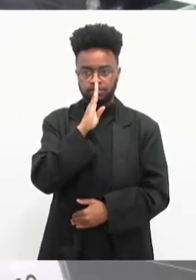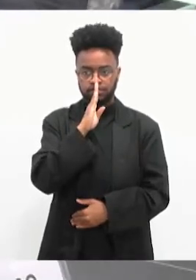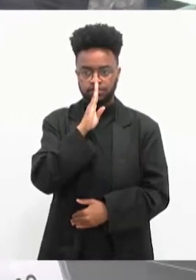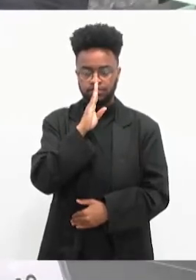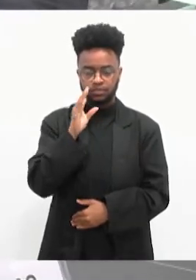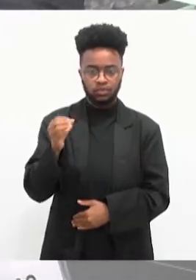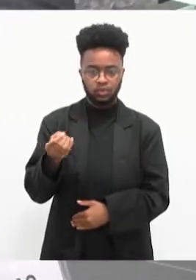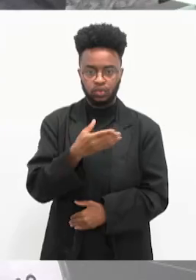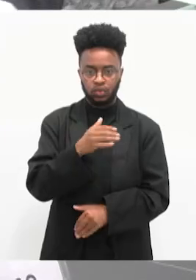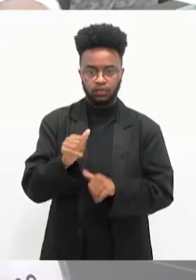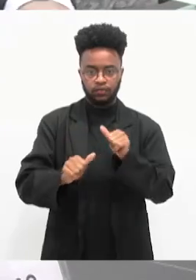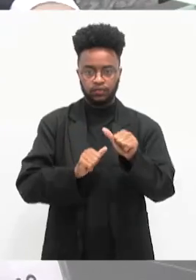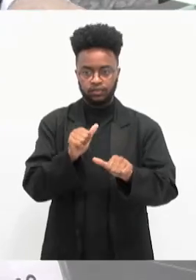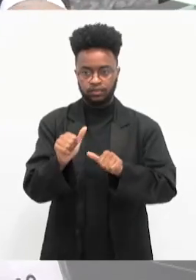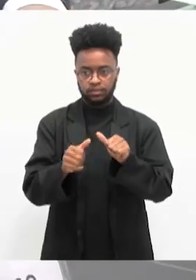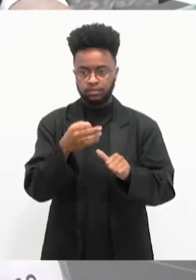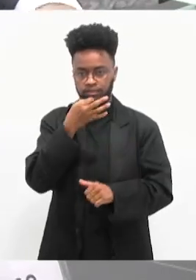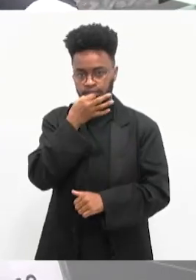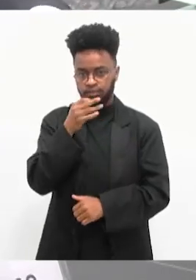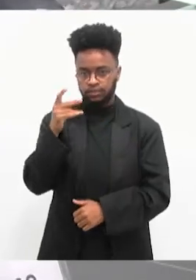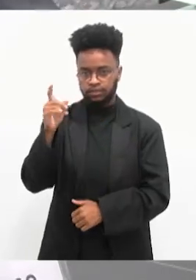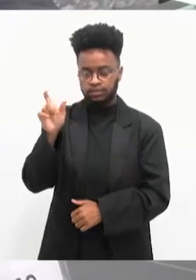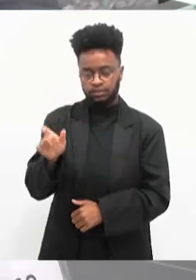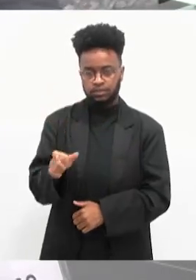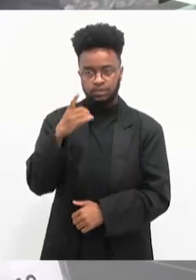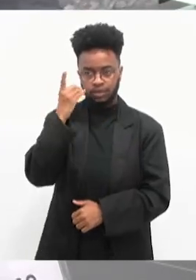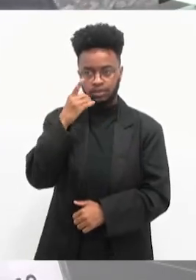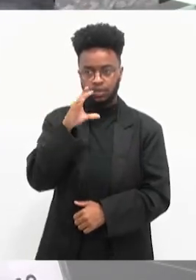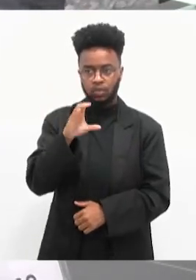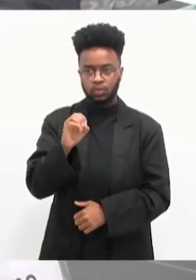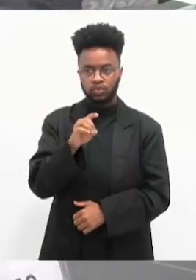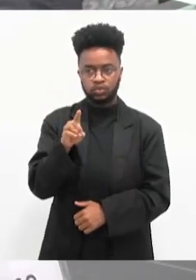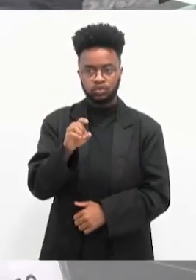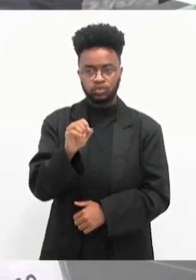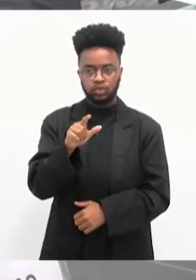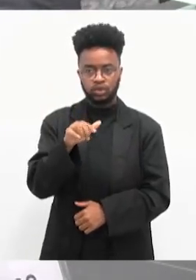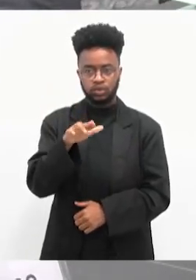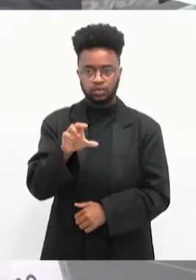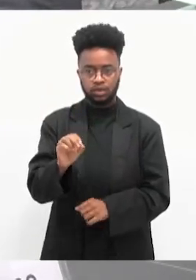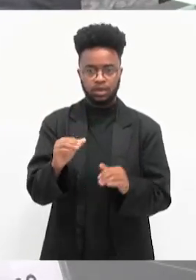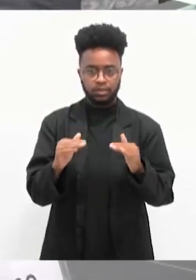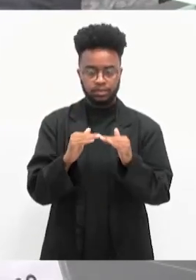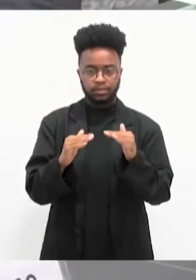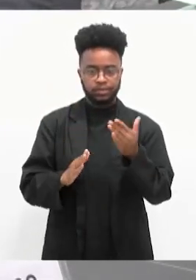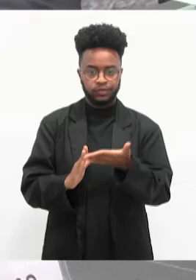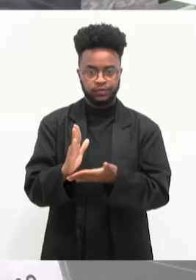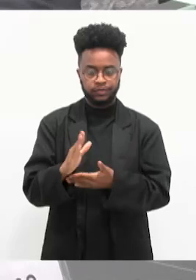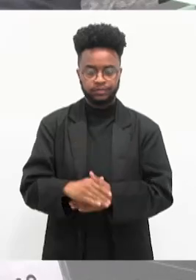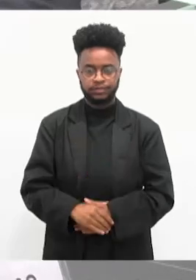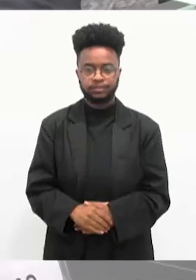novas alterações, sugeridas aqui também pelo deputado Vinícius. Aprovado.